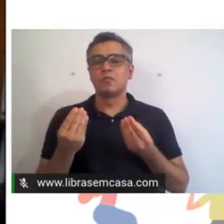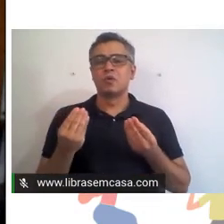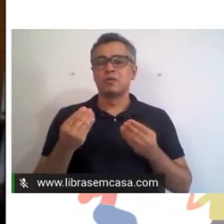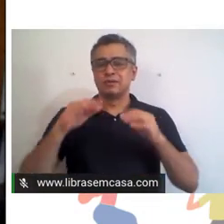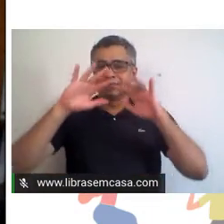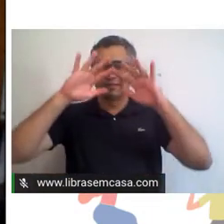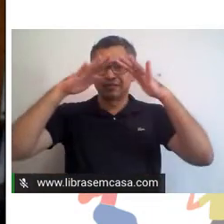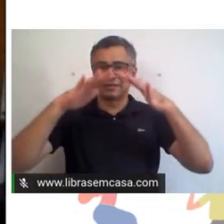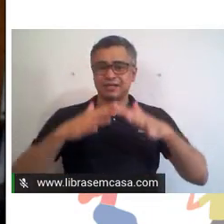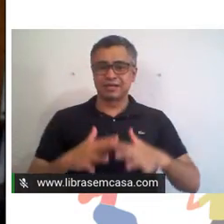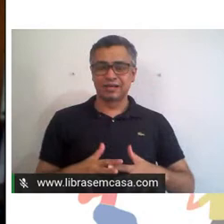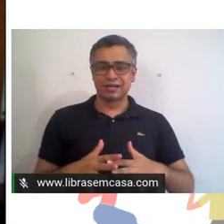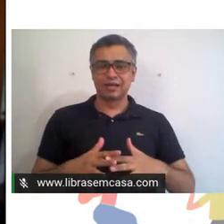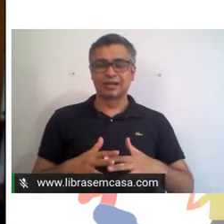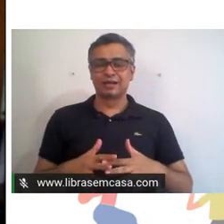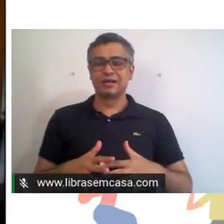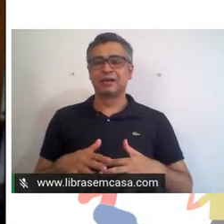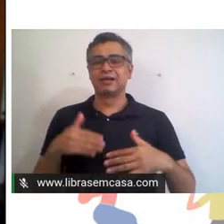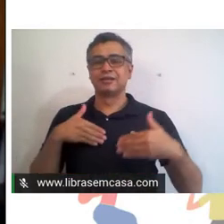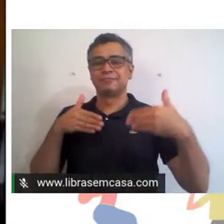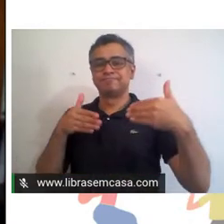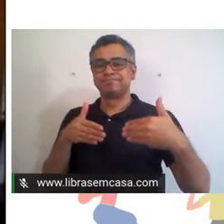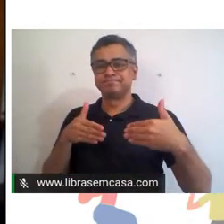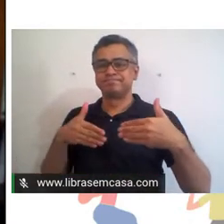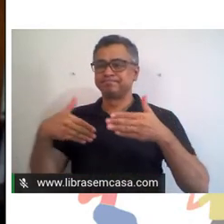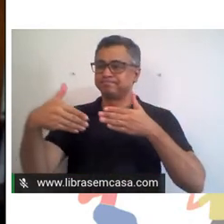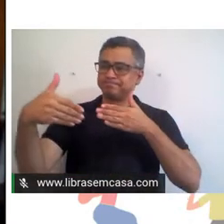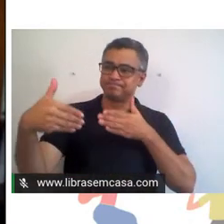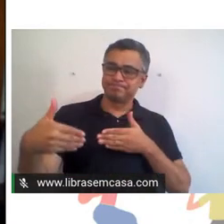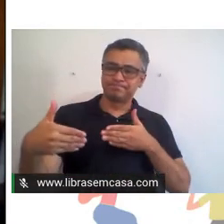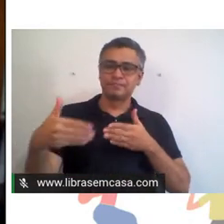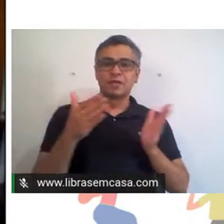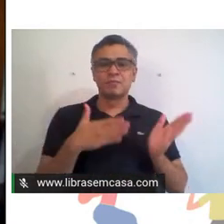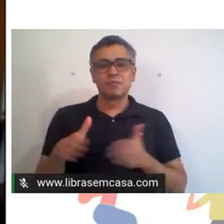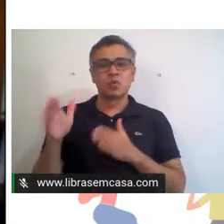estamos sempre produzindo pelo nosso atual